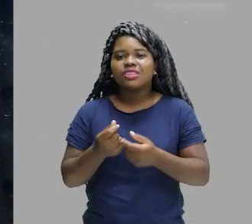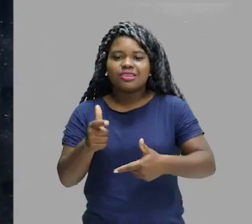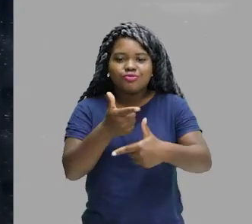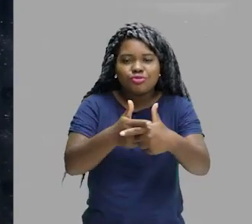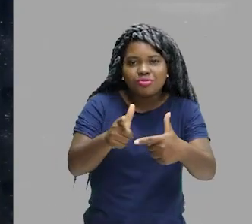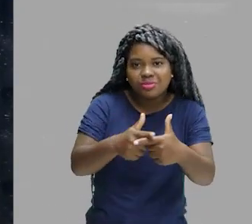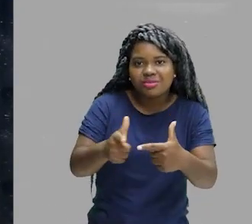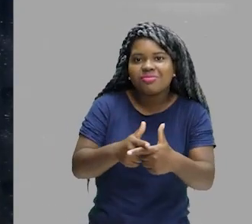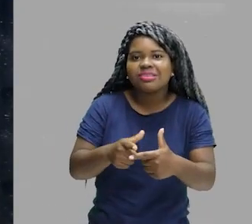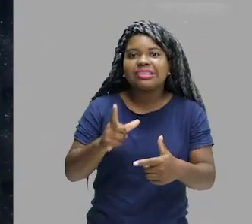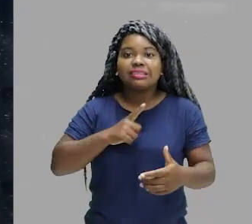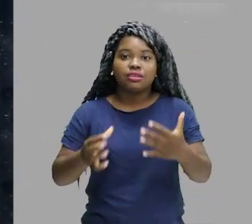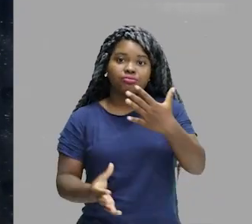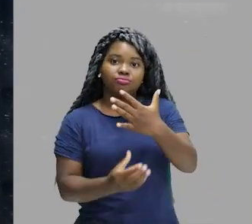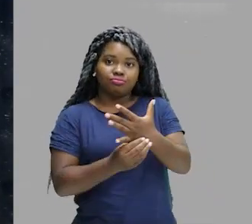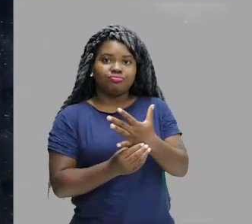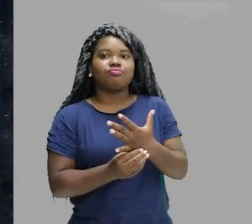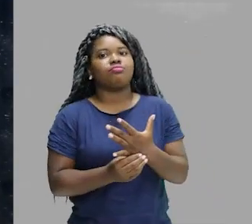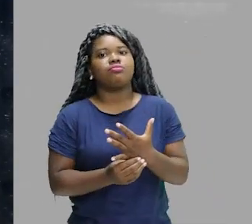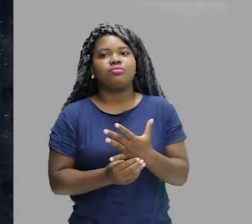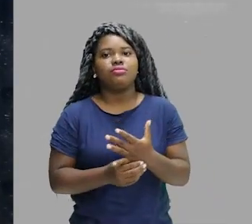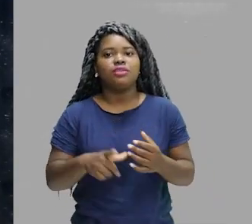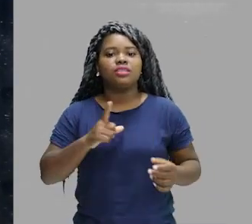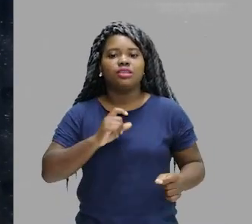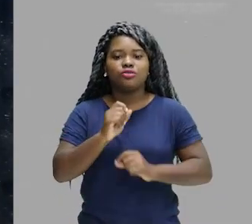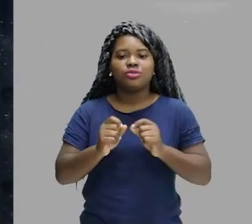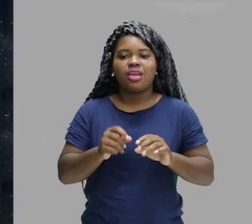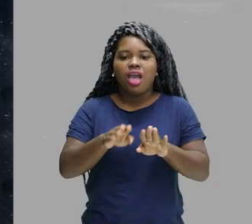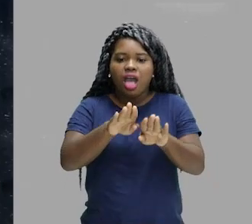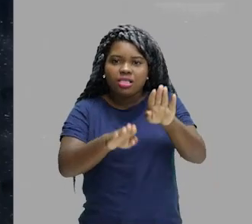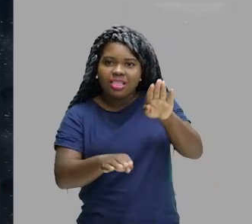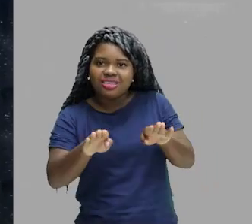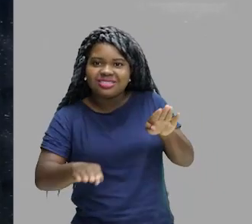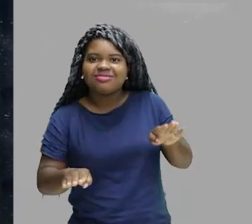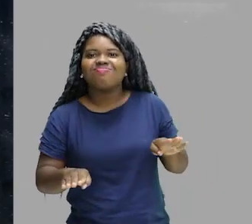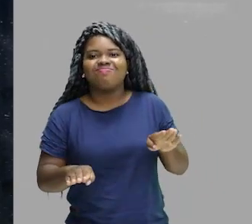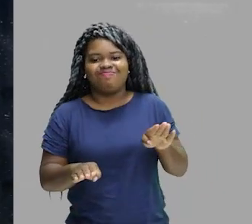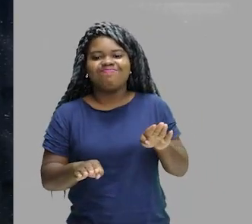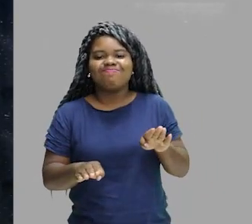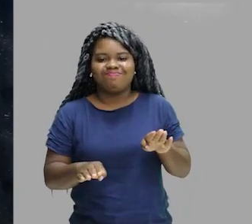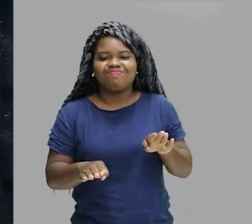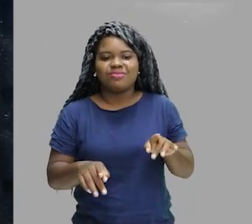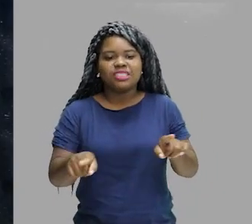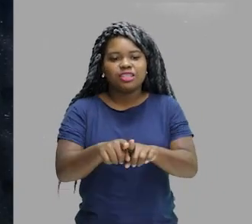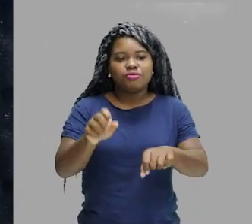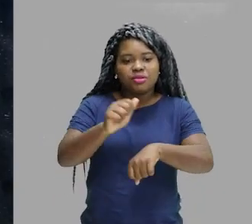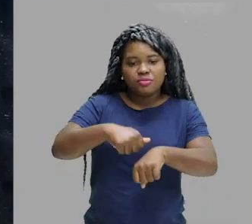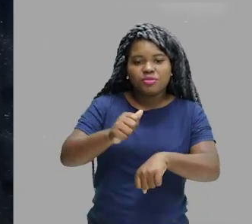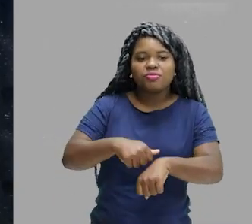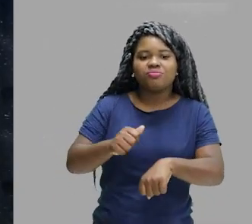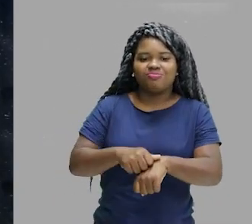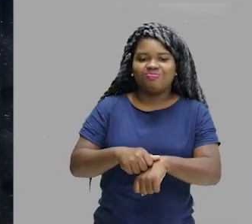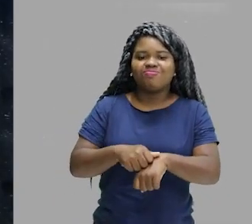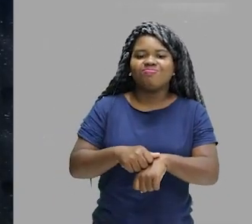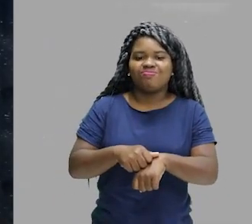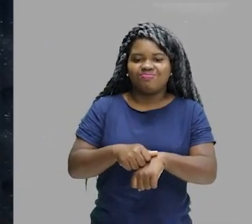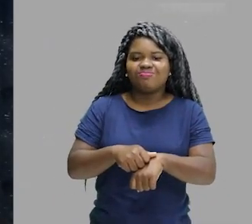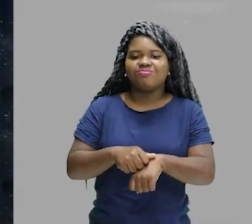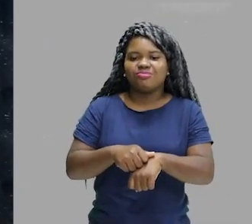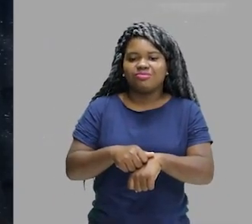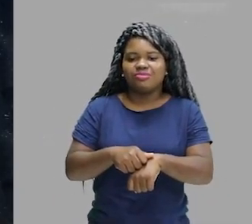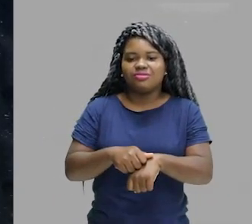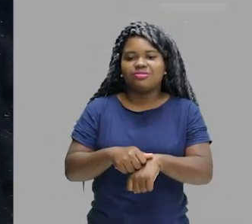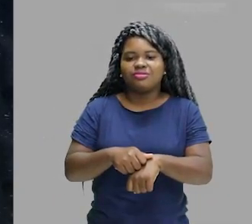entendi, professor, mas o que isso tem a ver com a arte? Gente, tudo. Na verdade, a arte, ela não é só uma forma de você ver o